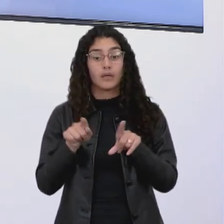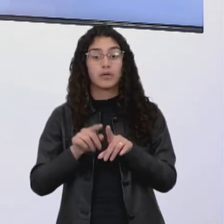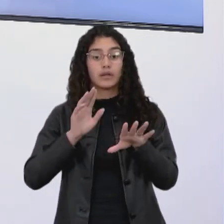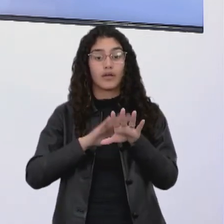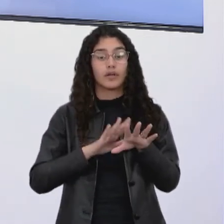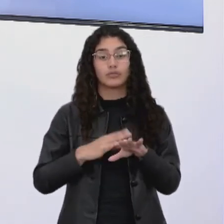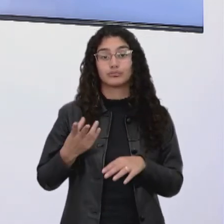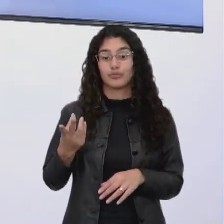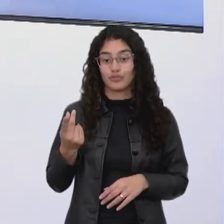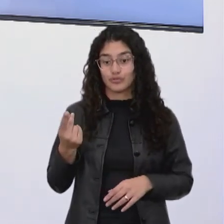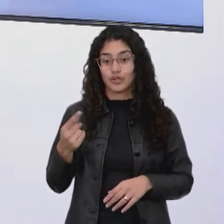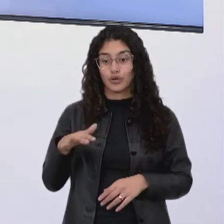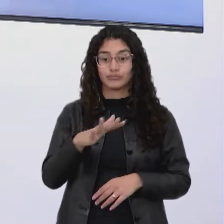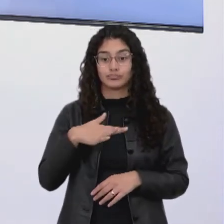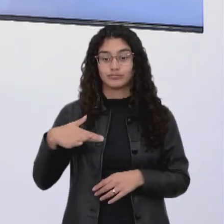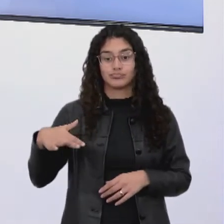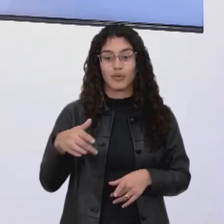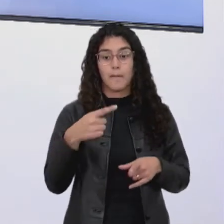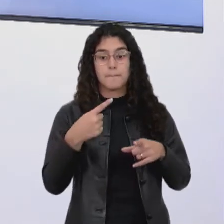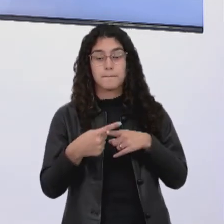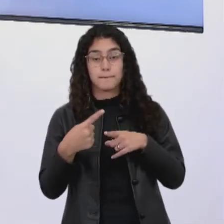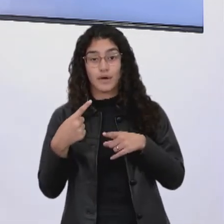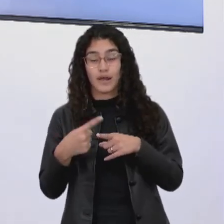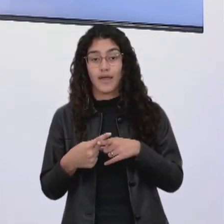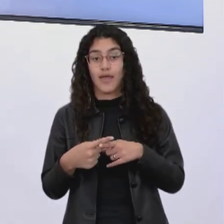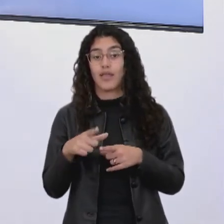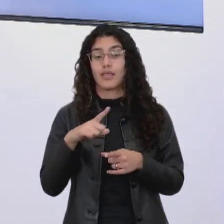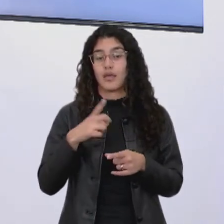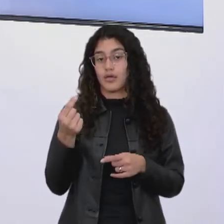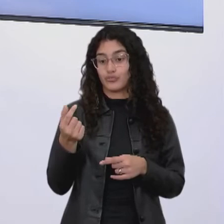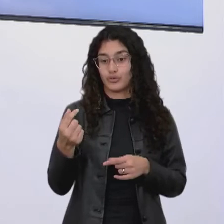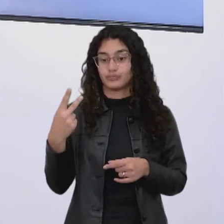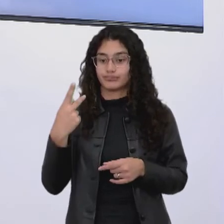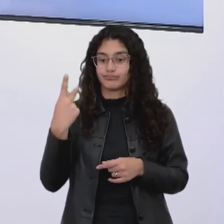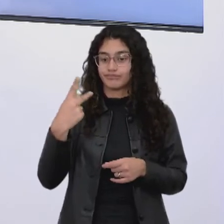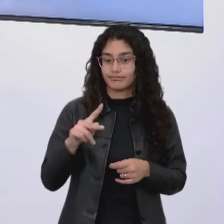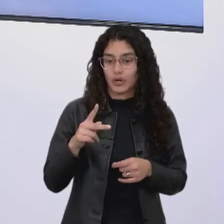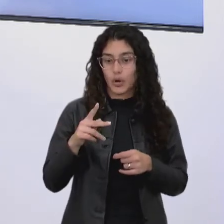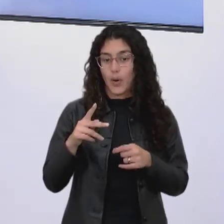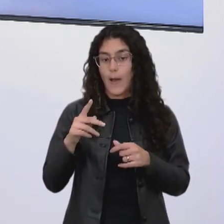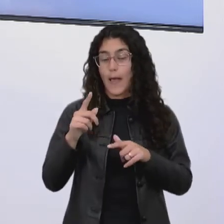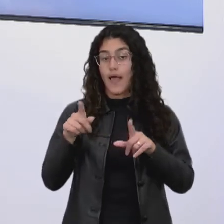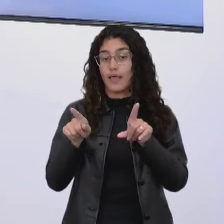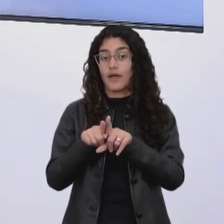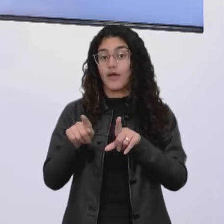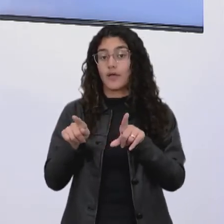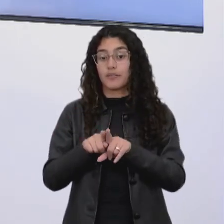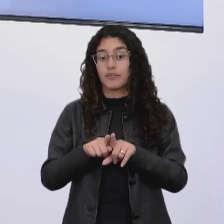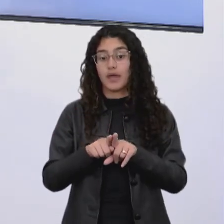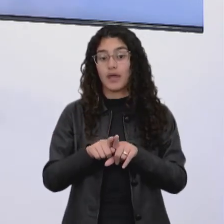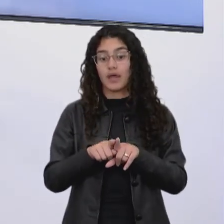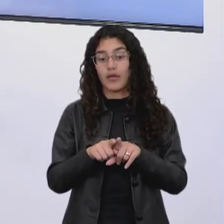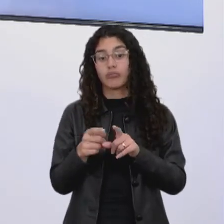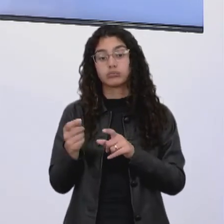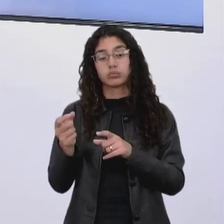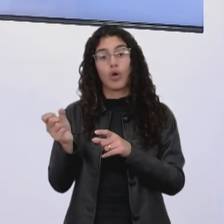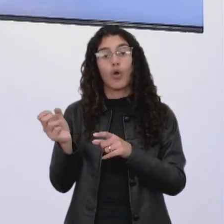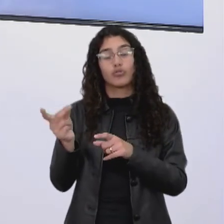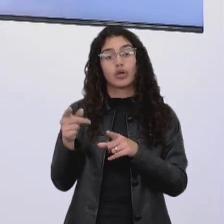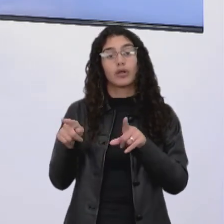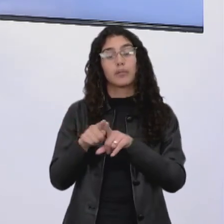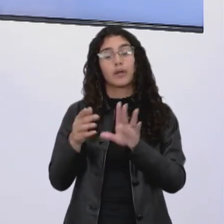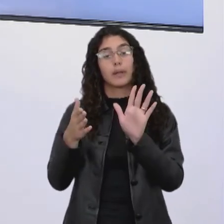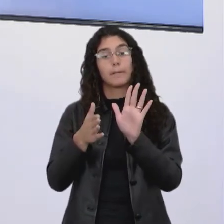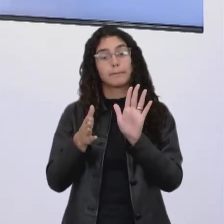gerando dinheiro nessa região, porque além de você estar dando dinheiro para esses produtores, isso também, eles vão gastar esse dinheiro na